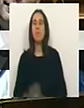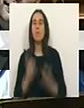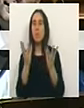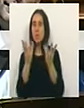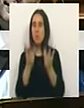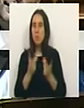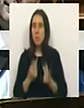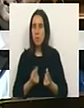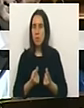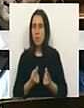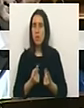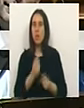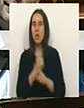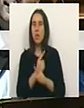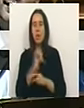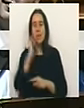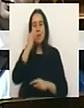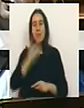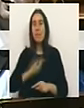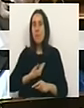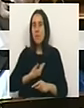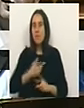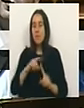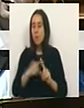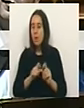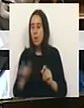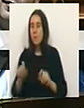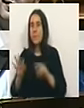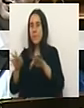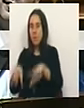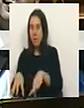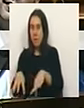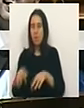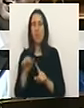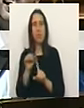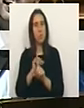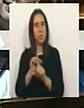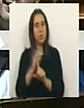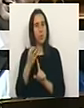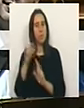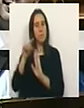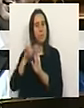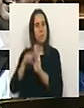Contas sobre déficit no final do ano, corrigido de medidas